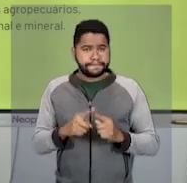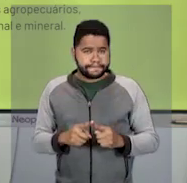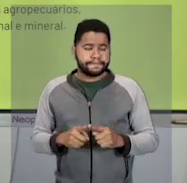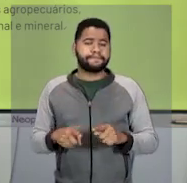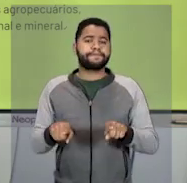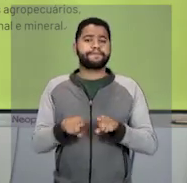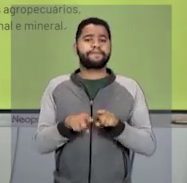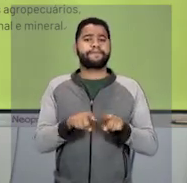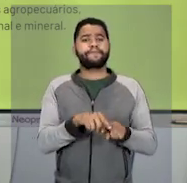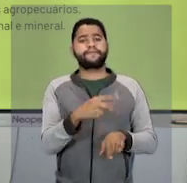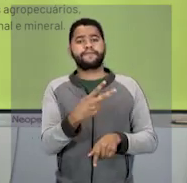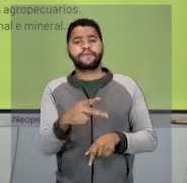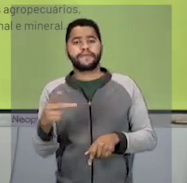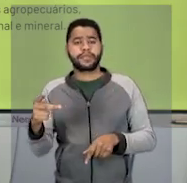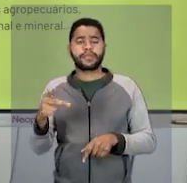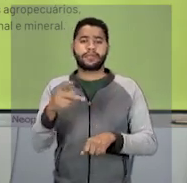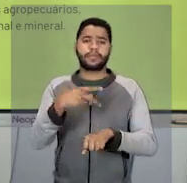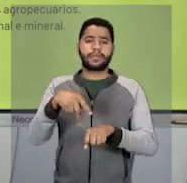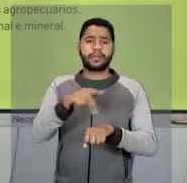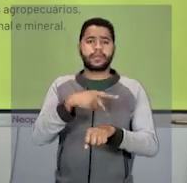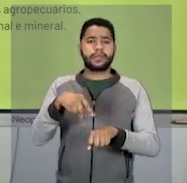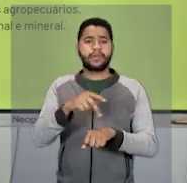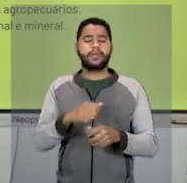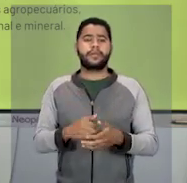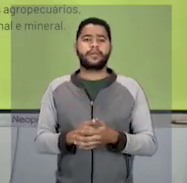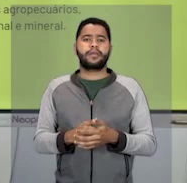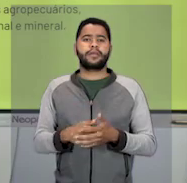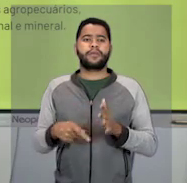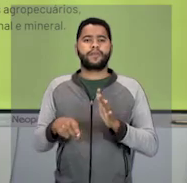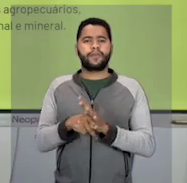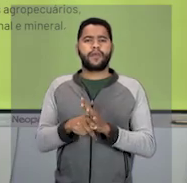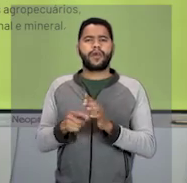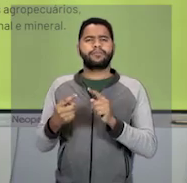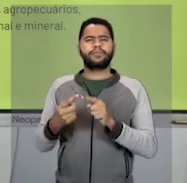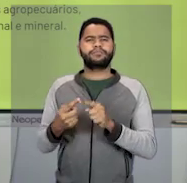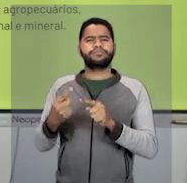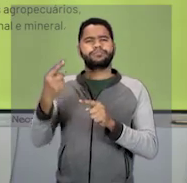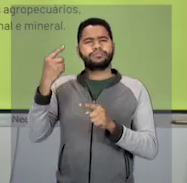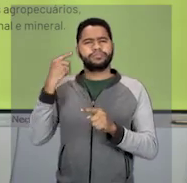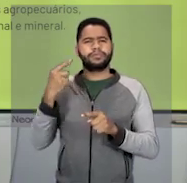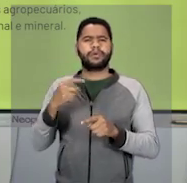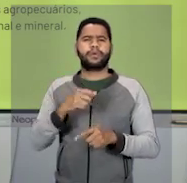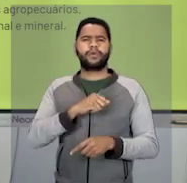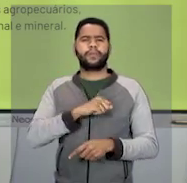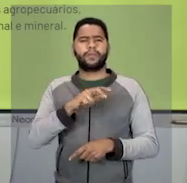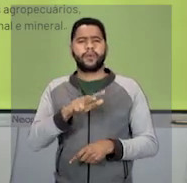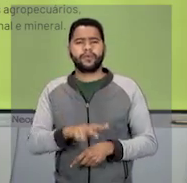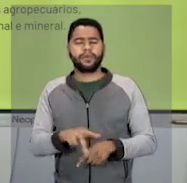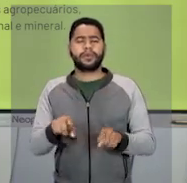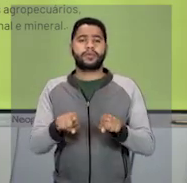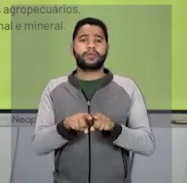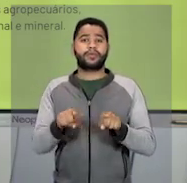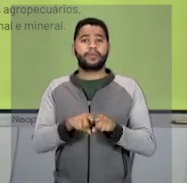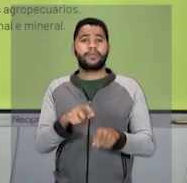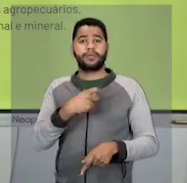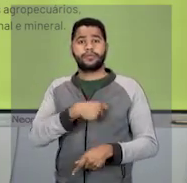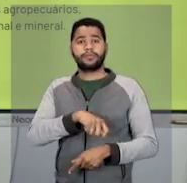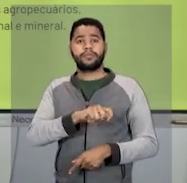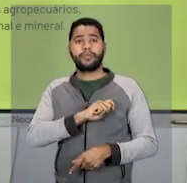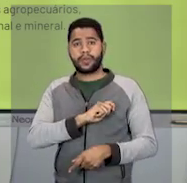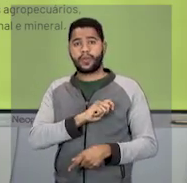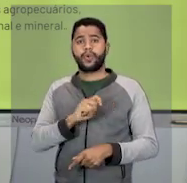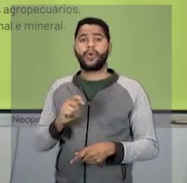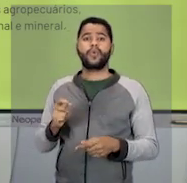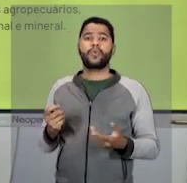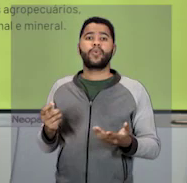nesses países. Ou seja, os grandes impérios europeus da época, principalmente portugueses e espanhóis, vieram